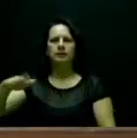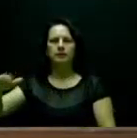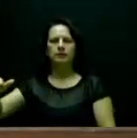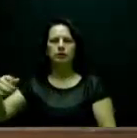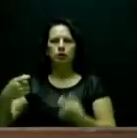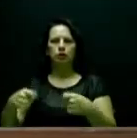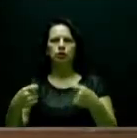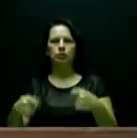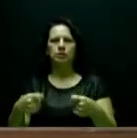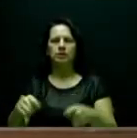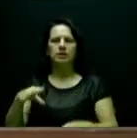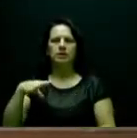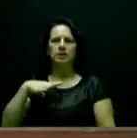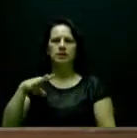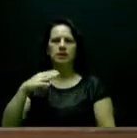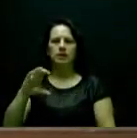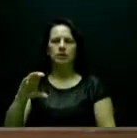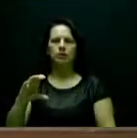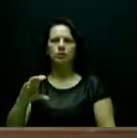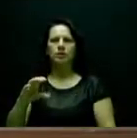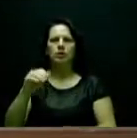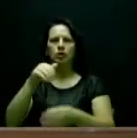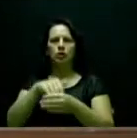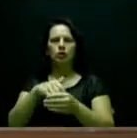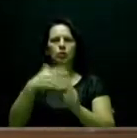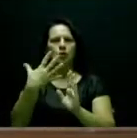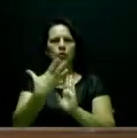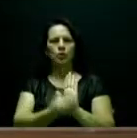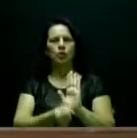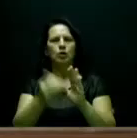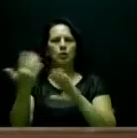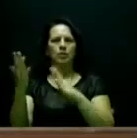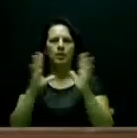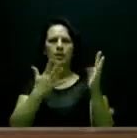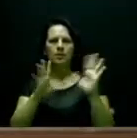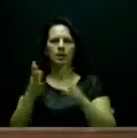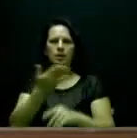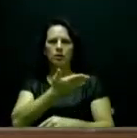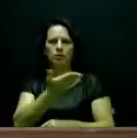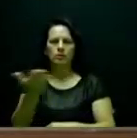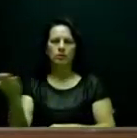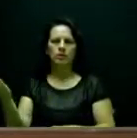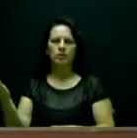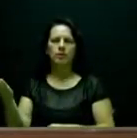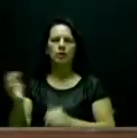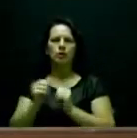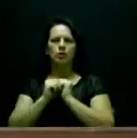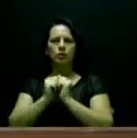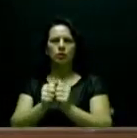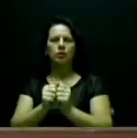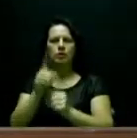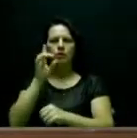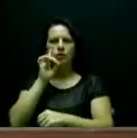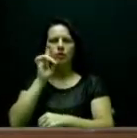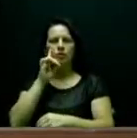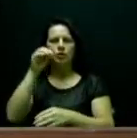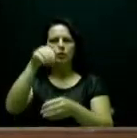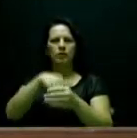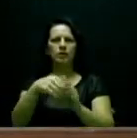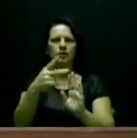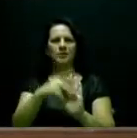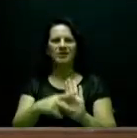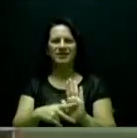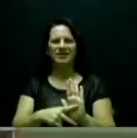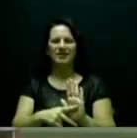que mais precisam da nossa cidade. Registro o meu voto favorável e parabéns a todos vocês que vieram acompanhar neste dia a votação desse projeto de